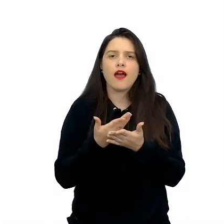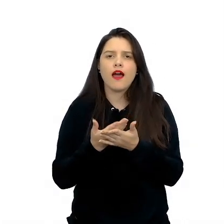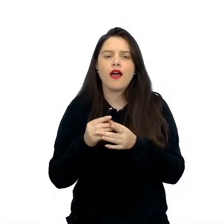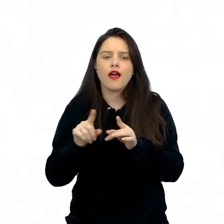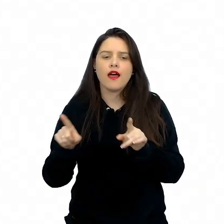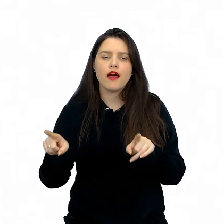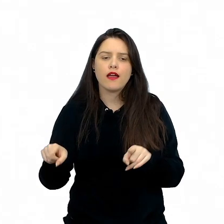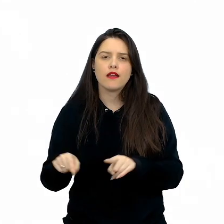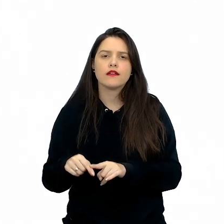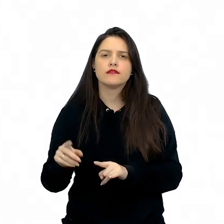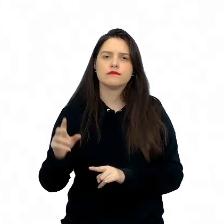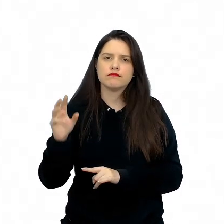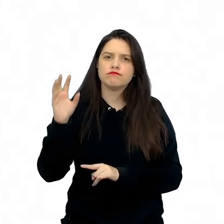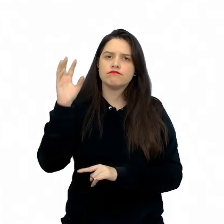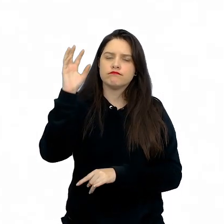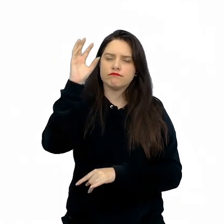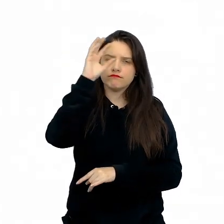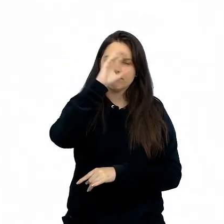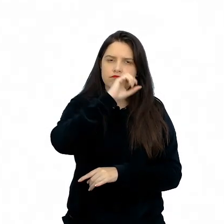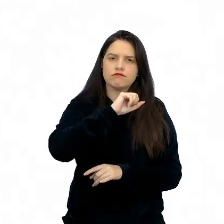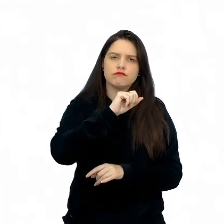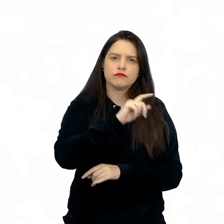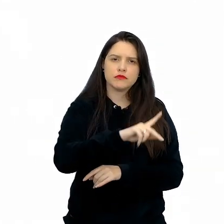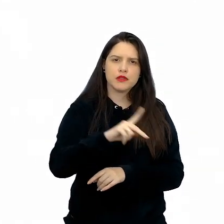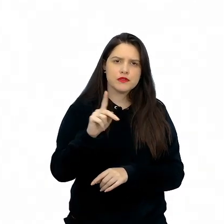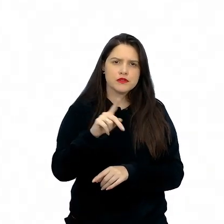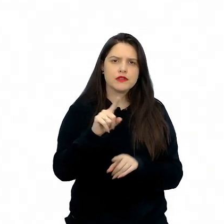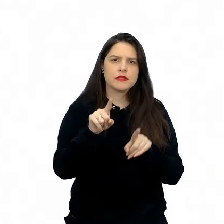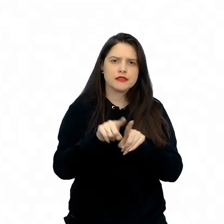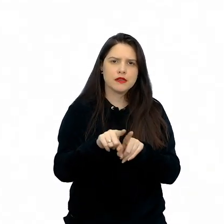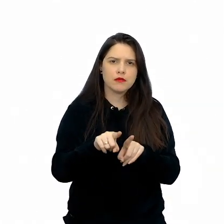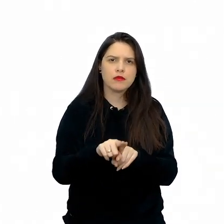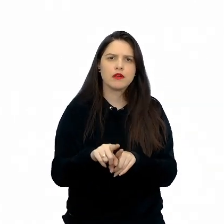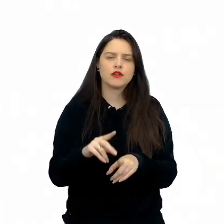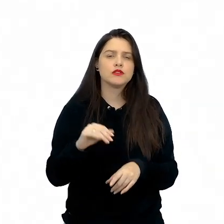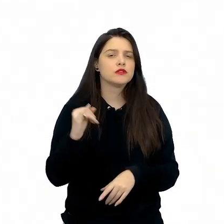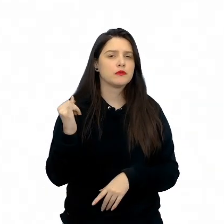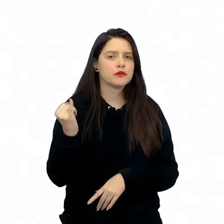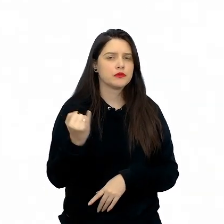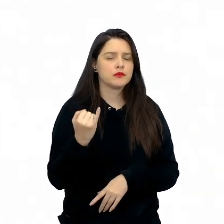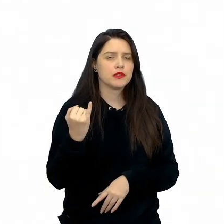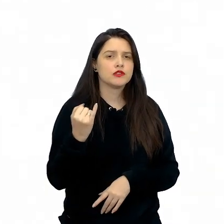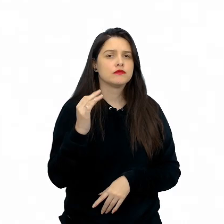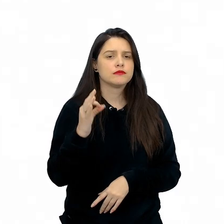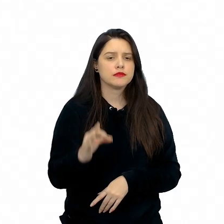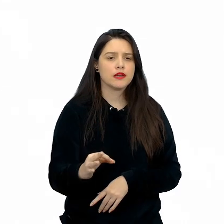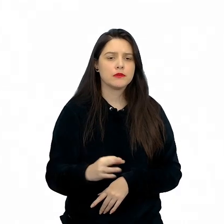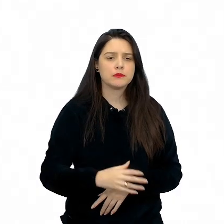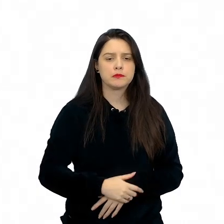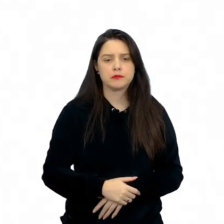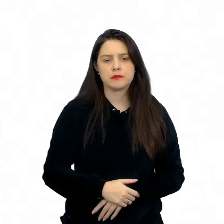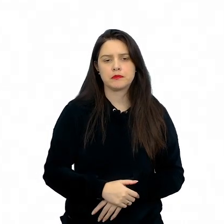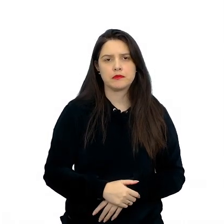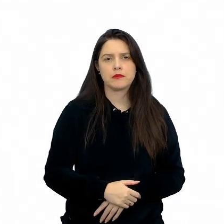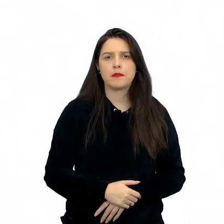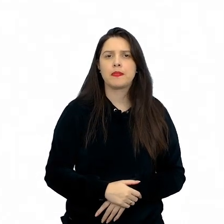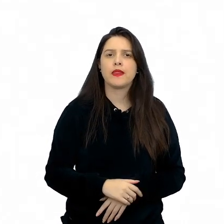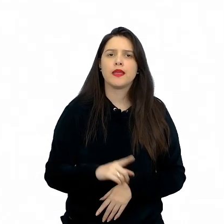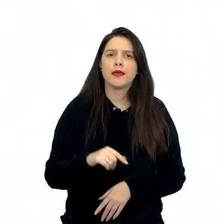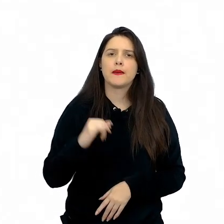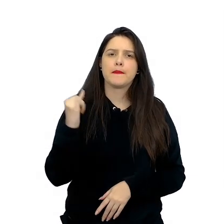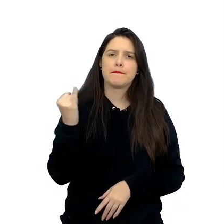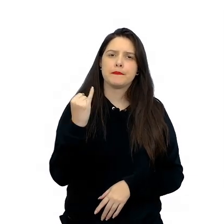professor, espera aí 10 minutinhos, eu estou só terminando esse raciocínio aqui. Isso é muito importante, tá, gente? É muito importante a gente